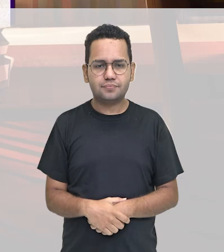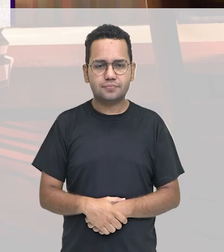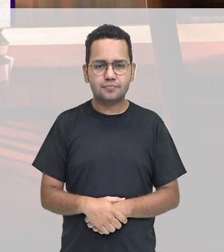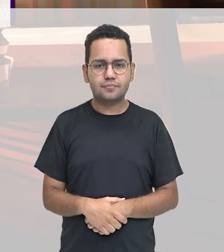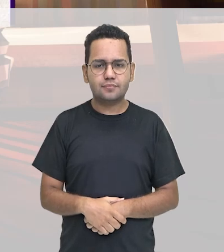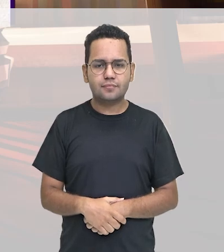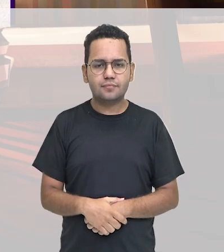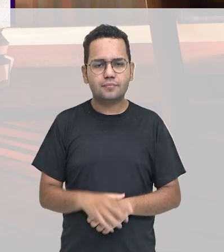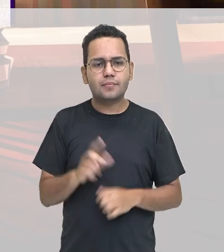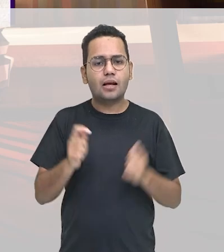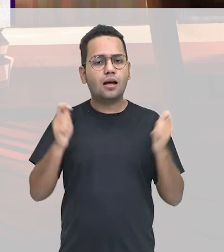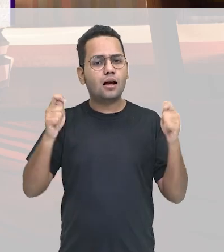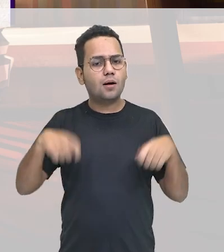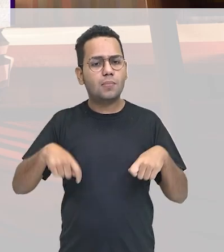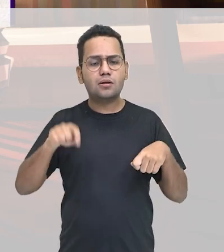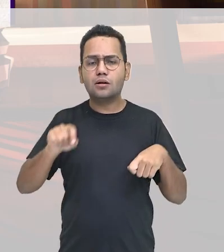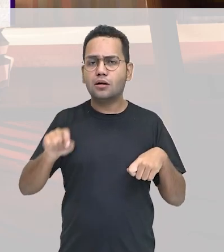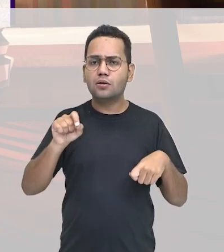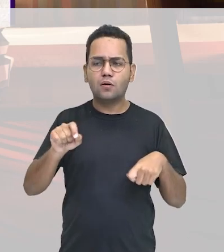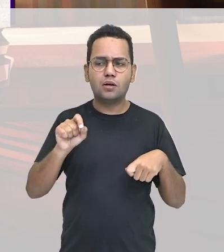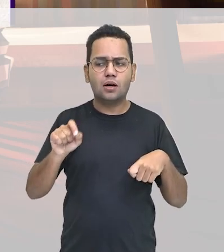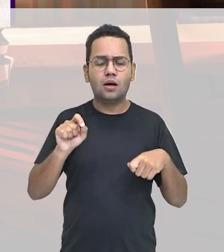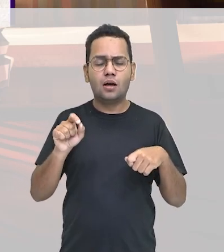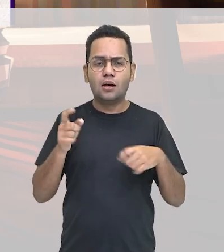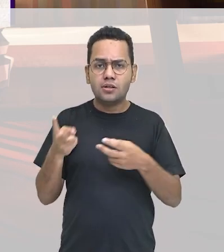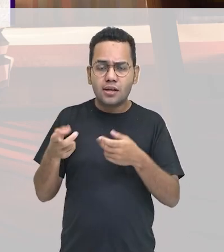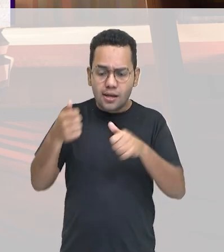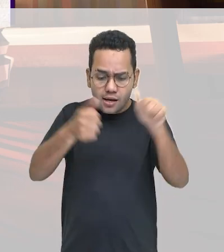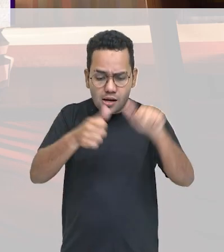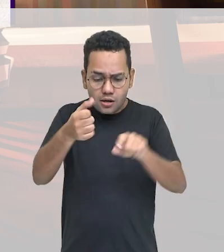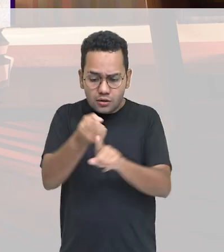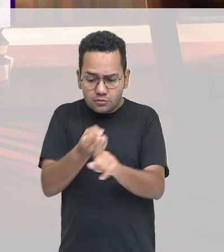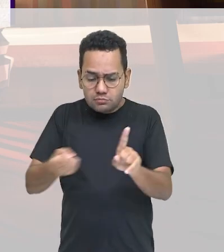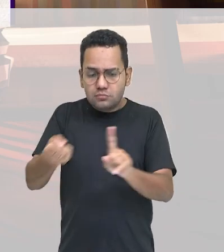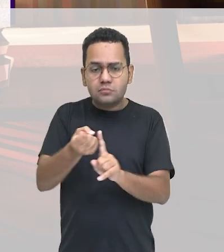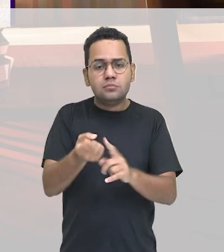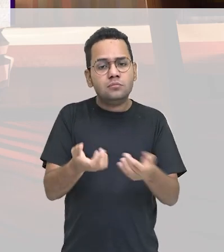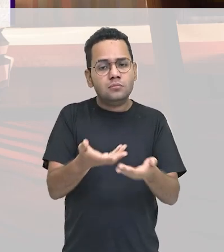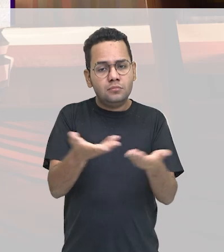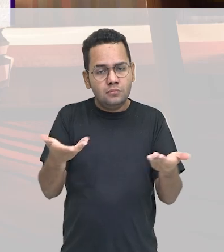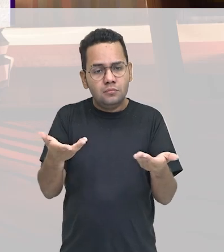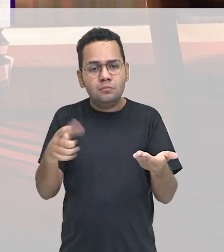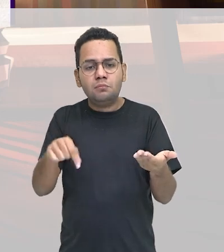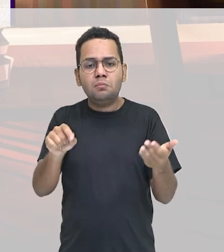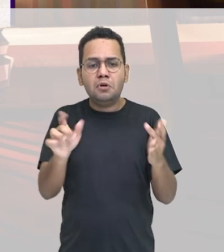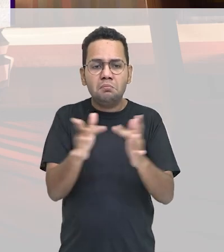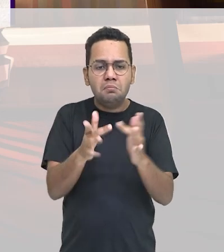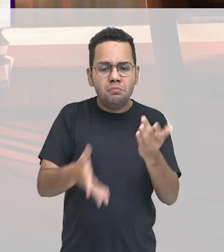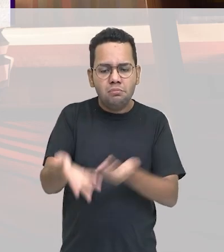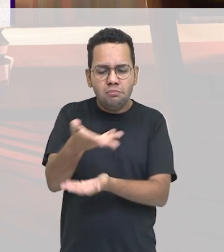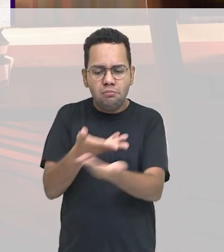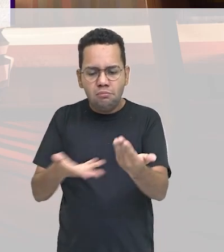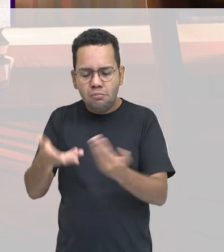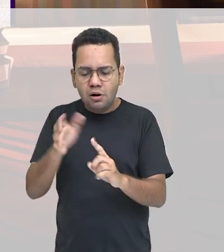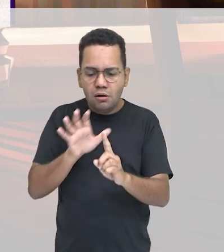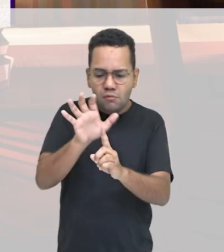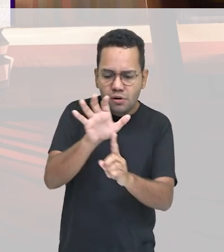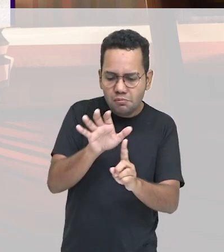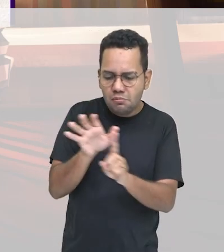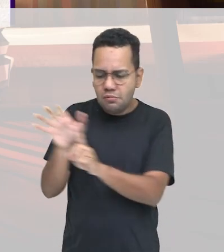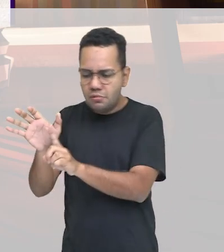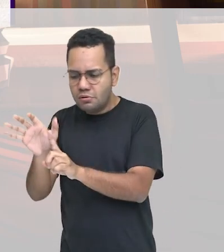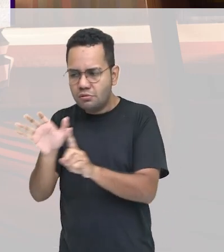ver as coisas socialmente e como elas interagem e influenciam umas